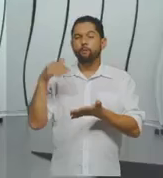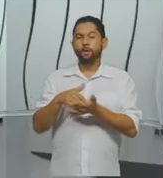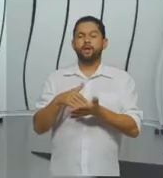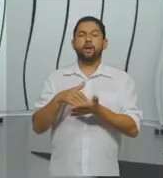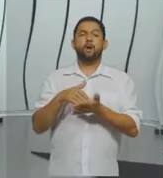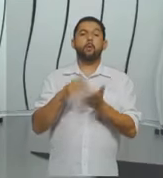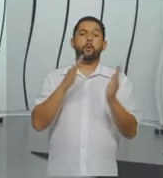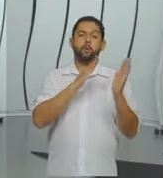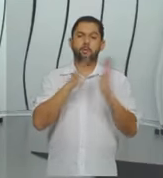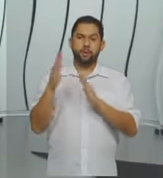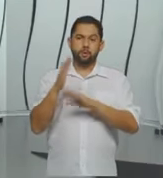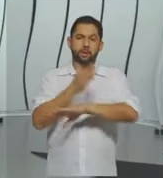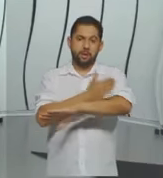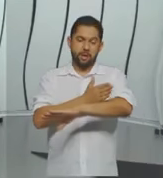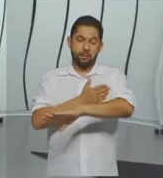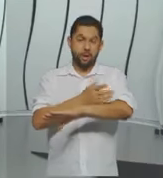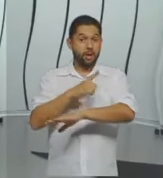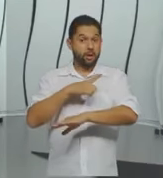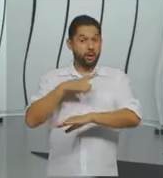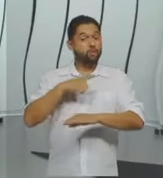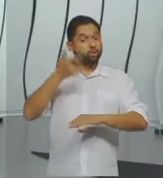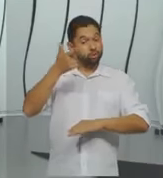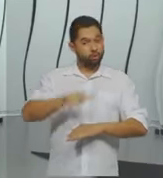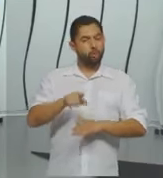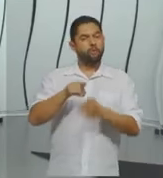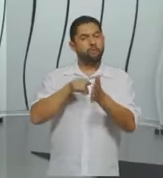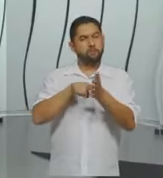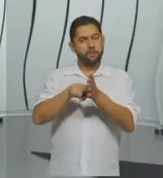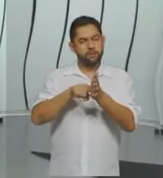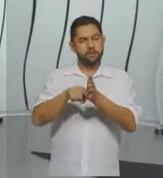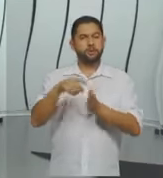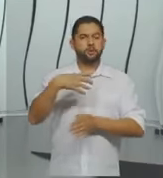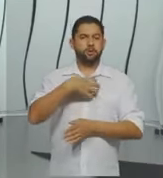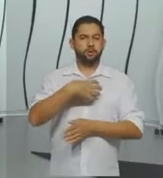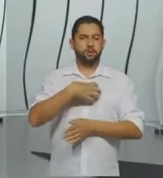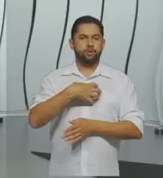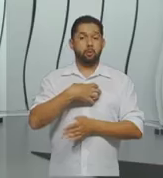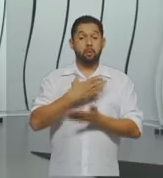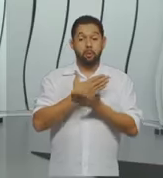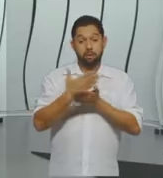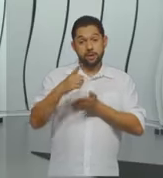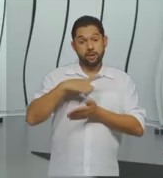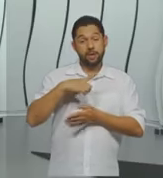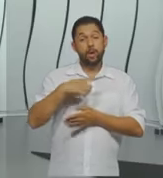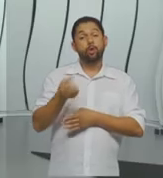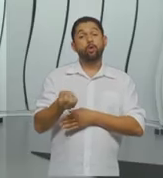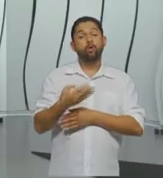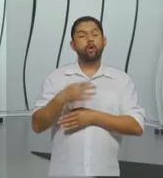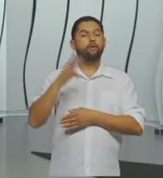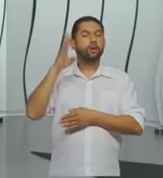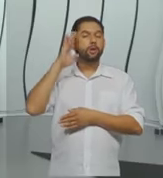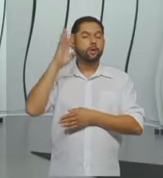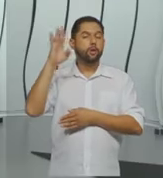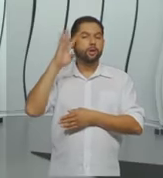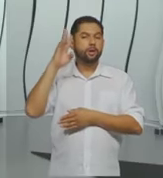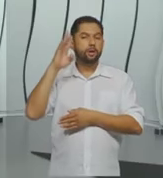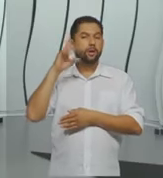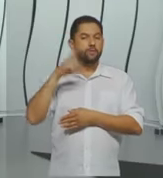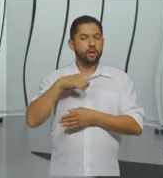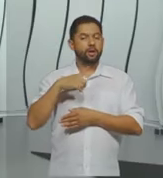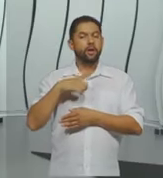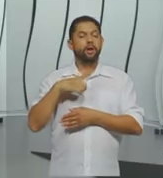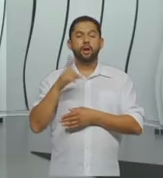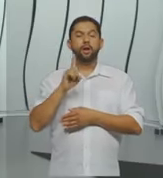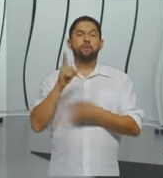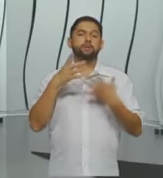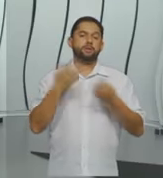uma retomada do desenvolvimento científico, é que começam a aparecer novas teorias que vão contradizer este